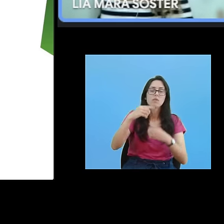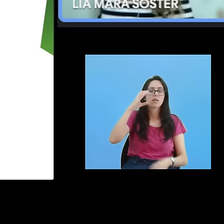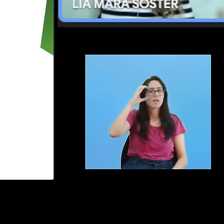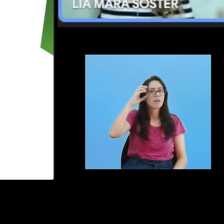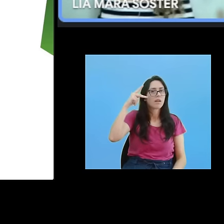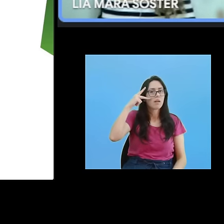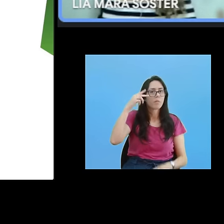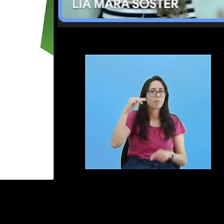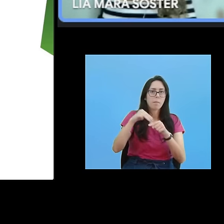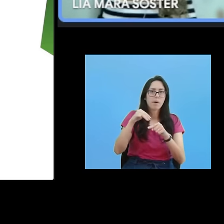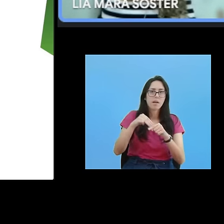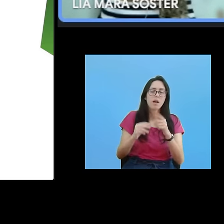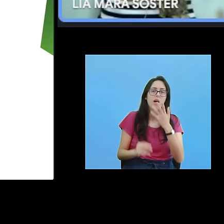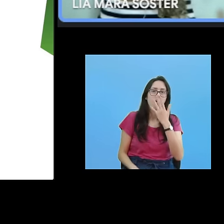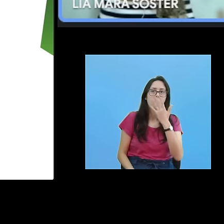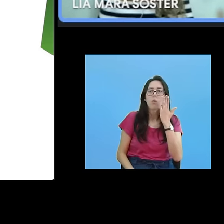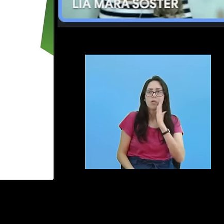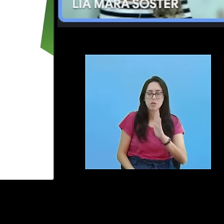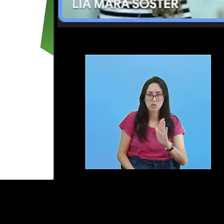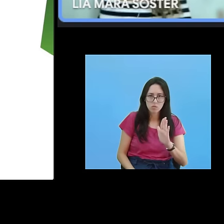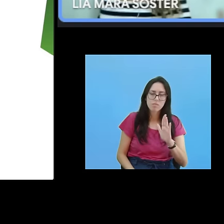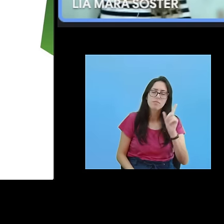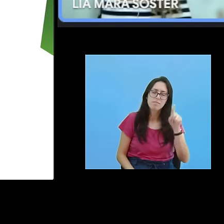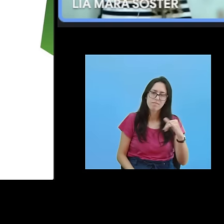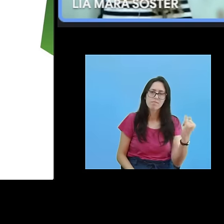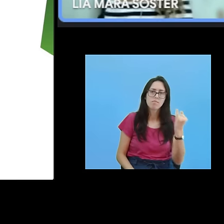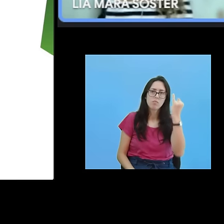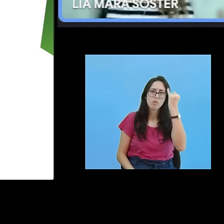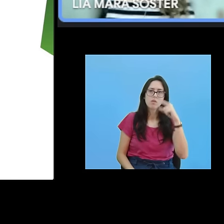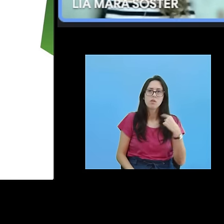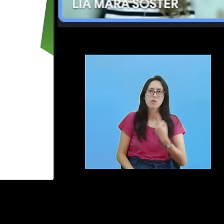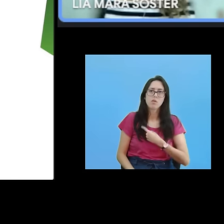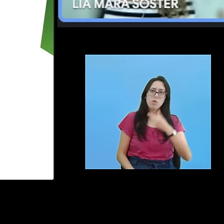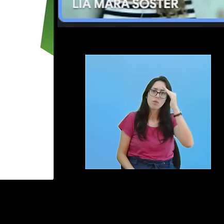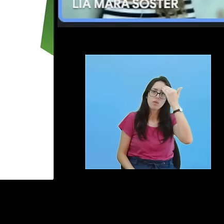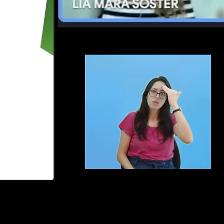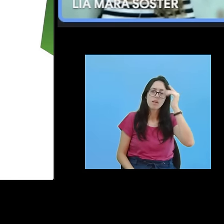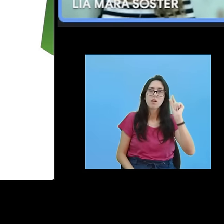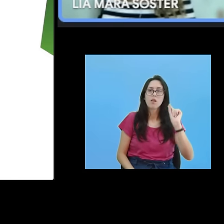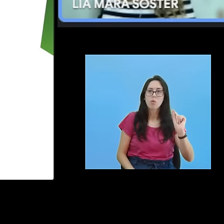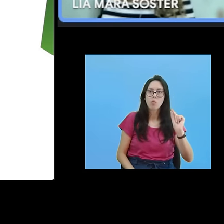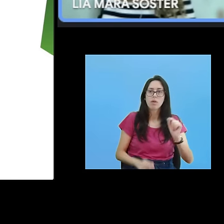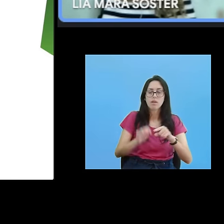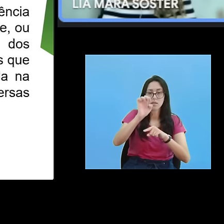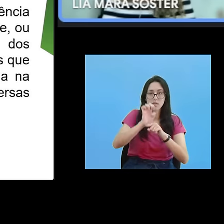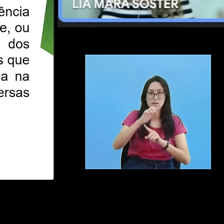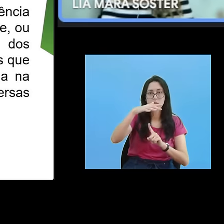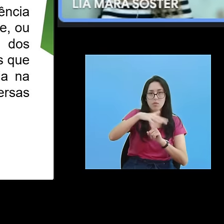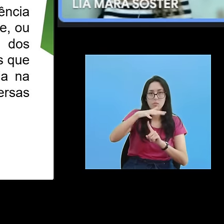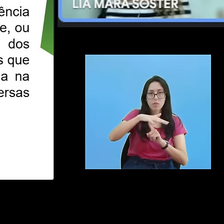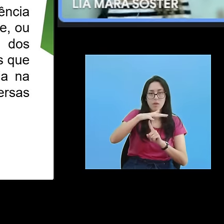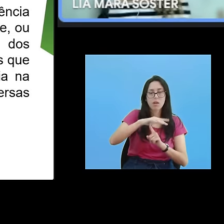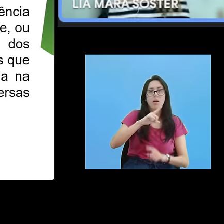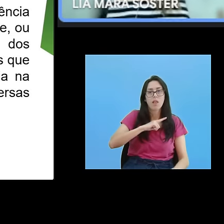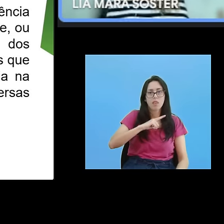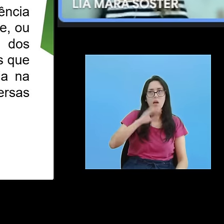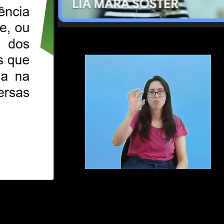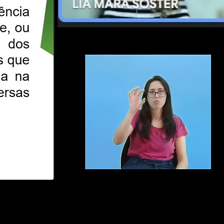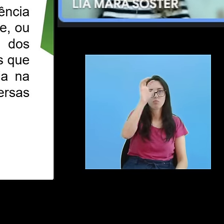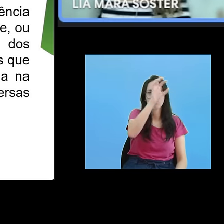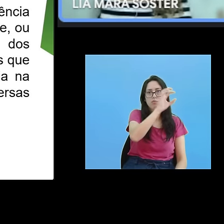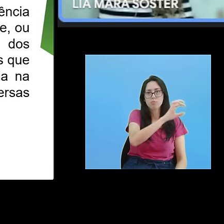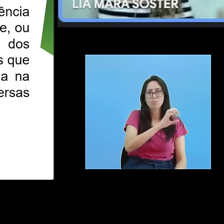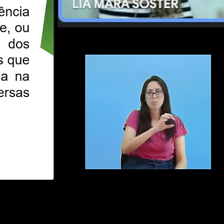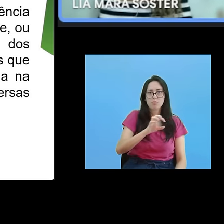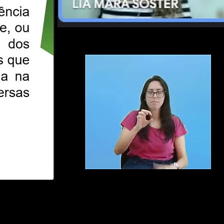a cor azul. Então, é importante que a gente entenda, né, que no estado do Paraná a gente tem uma cobertura regionalizada. Bom,